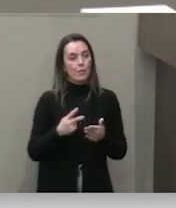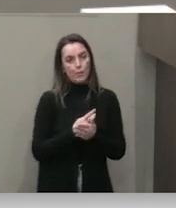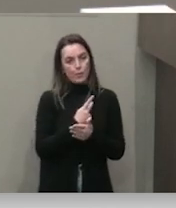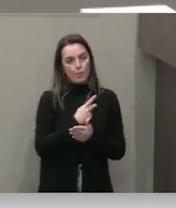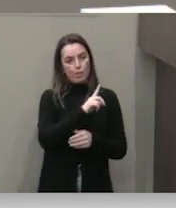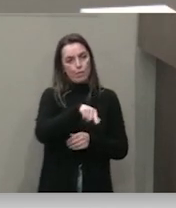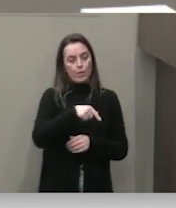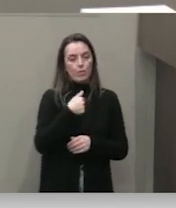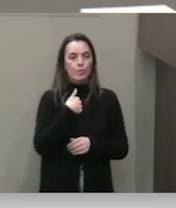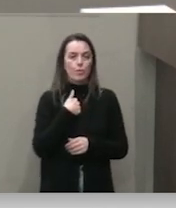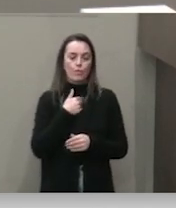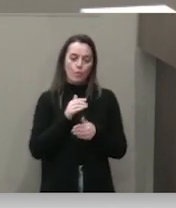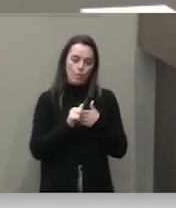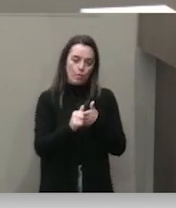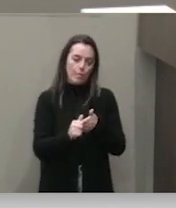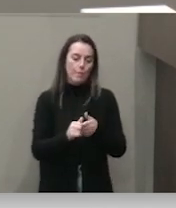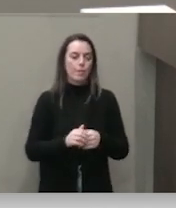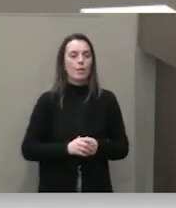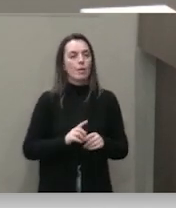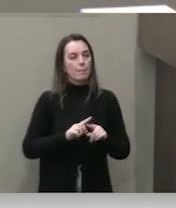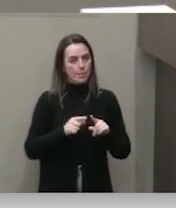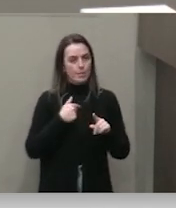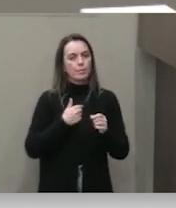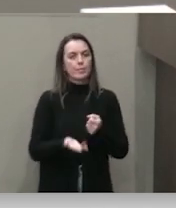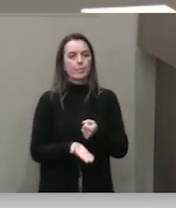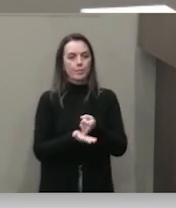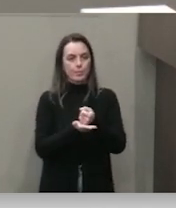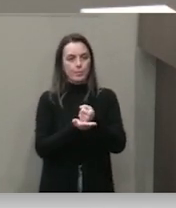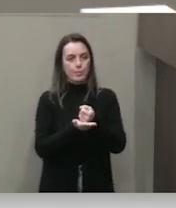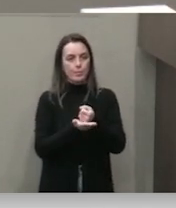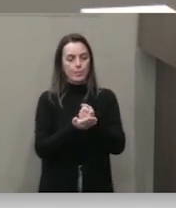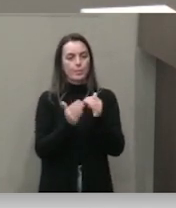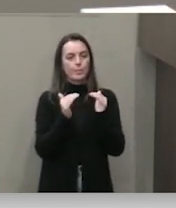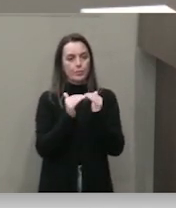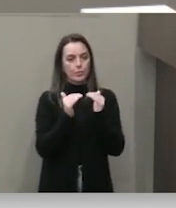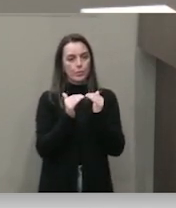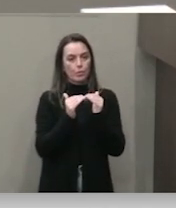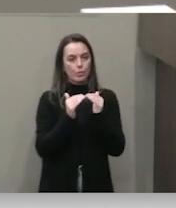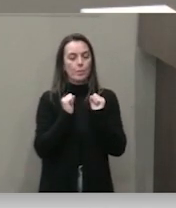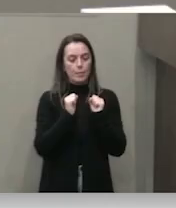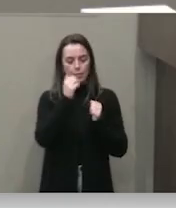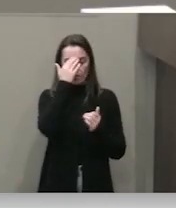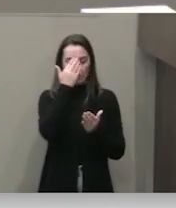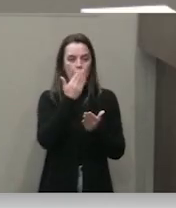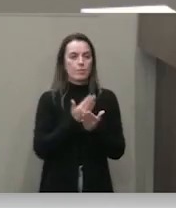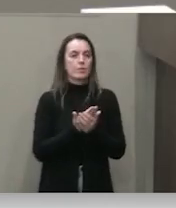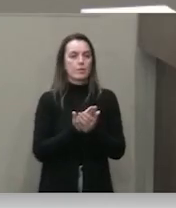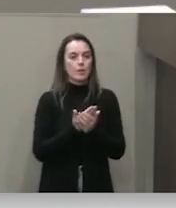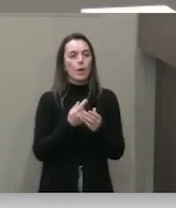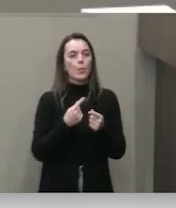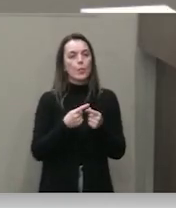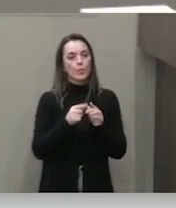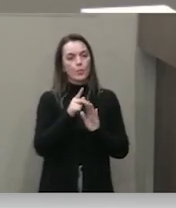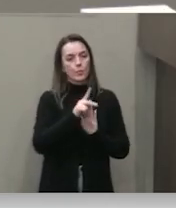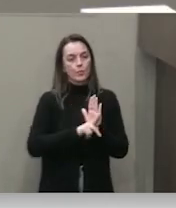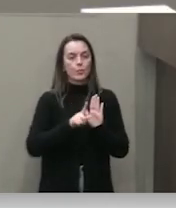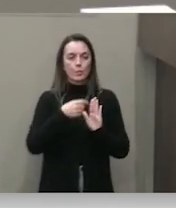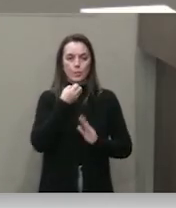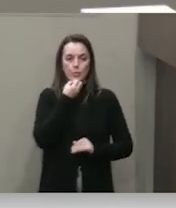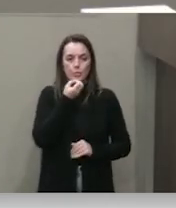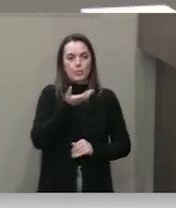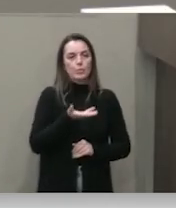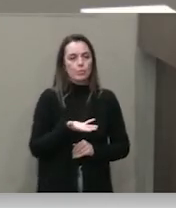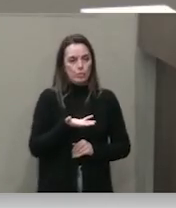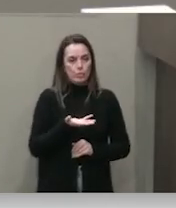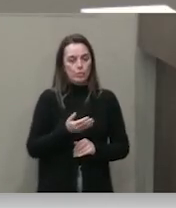que eu vou ter que acompanhar o veto. Mas hoje eu vou votar a seu favor, pode ter certeza disso, porque o projeto é muito bom